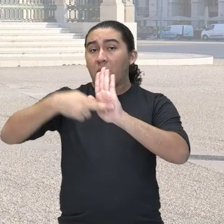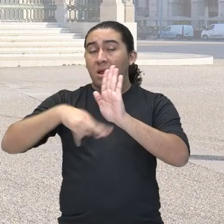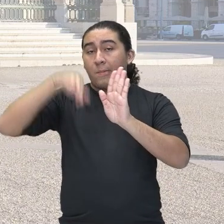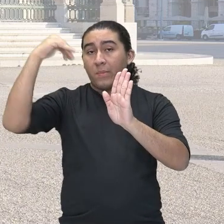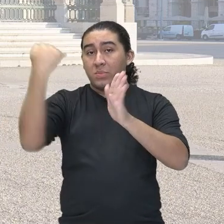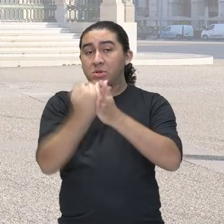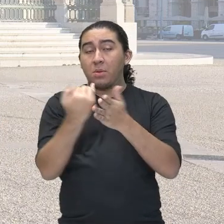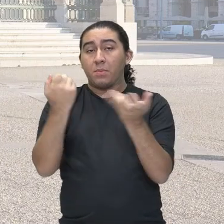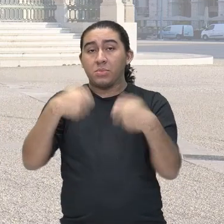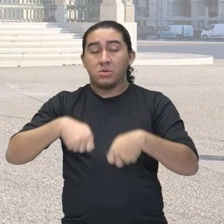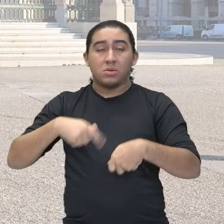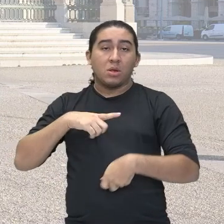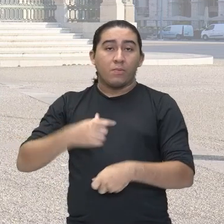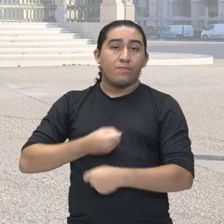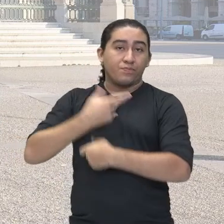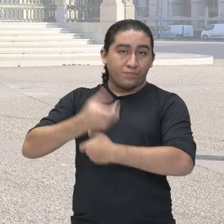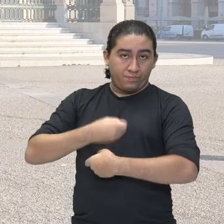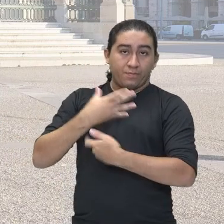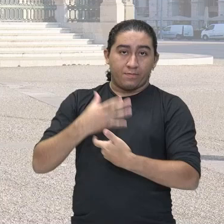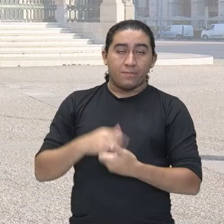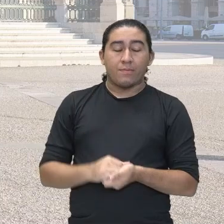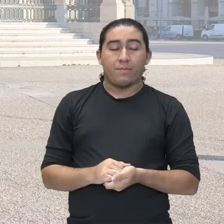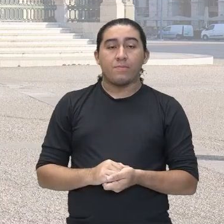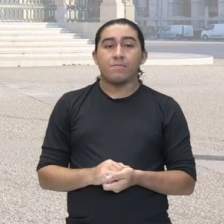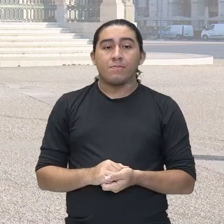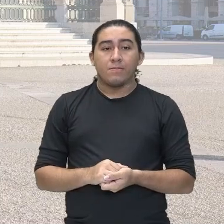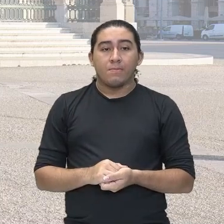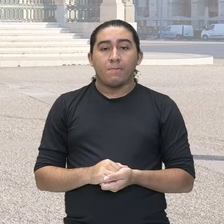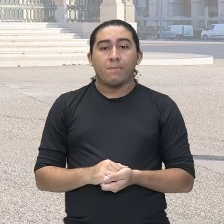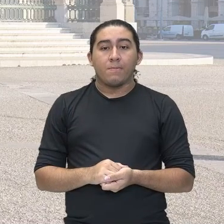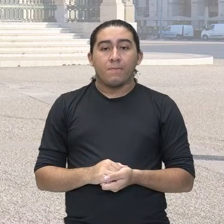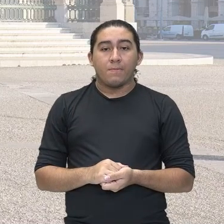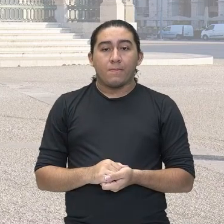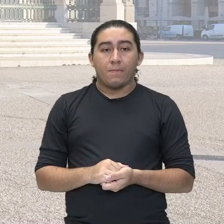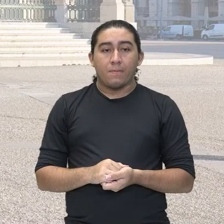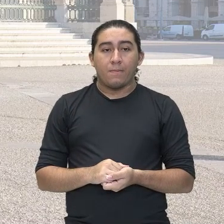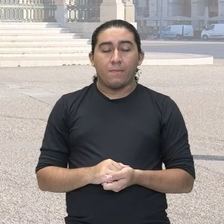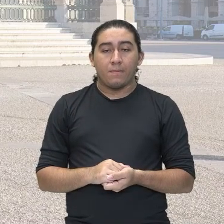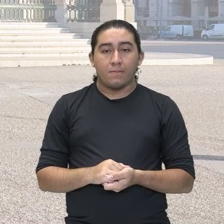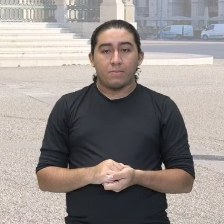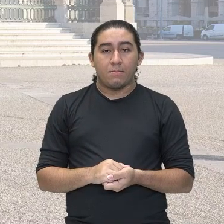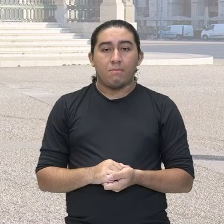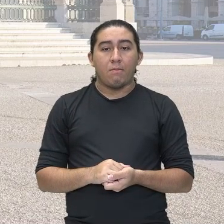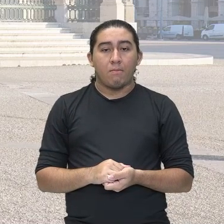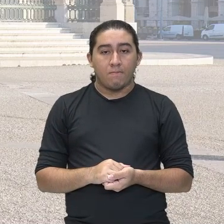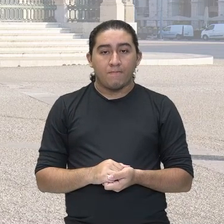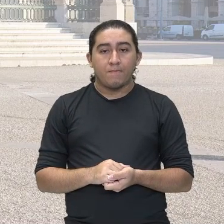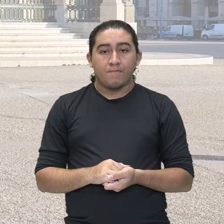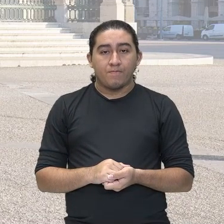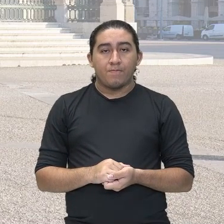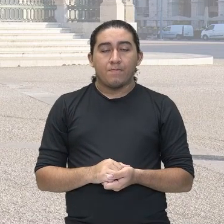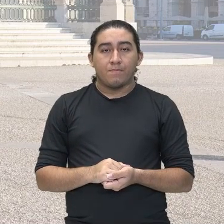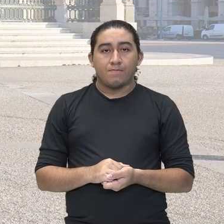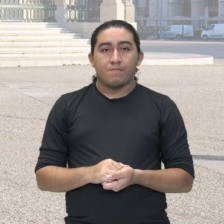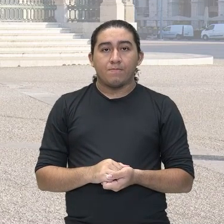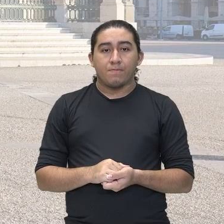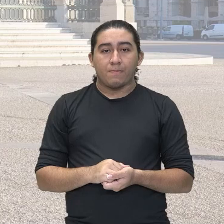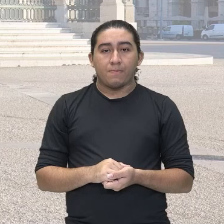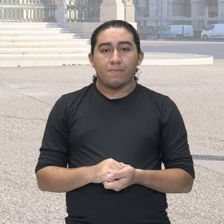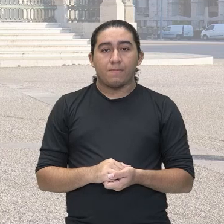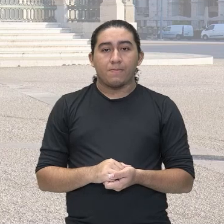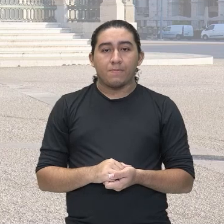exigência, tem aquela rigidez dentro da formação dos textos da época,